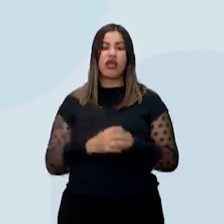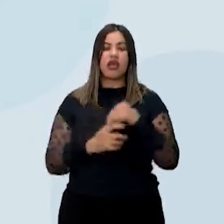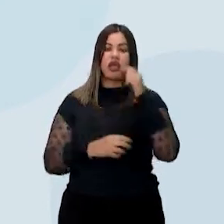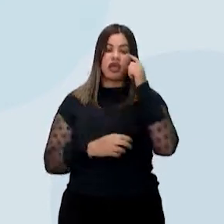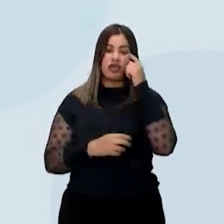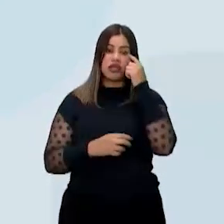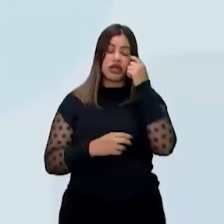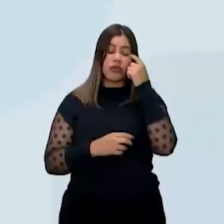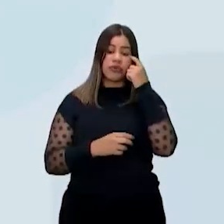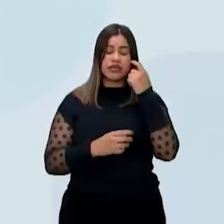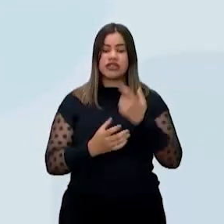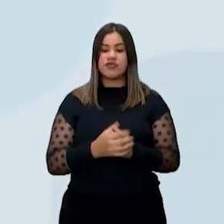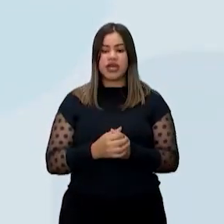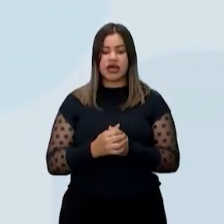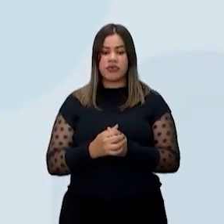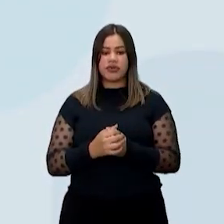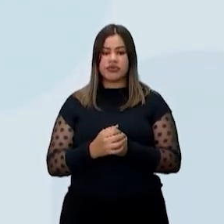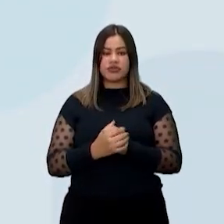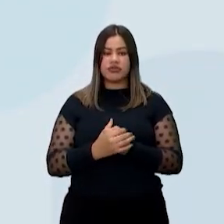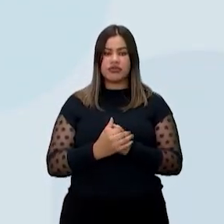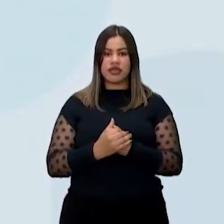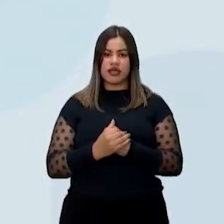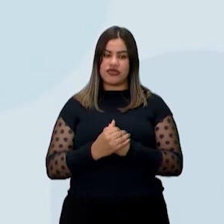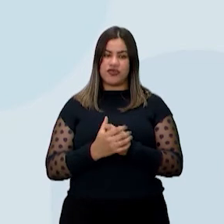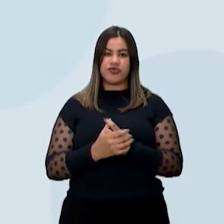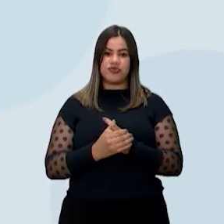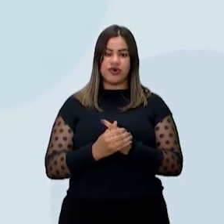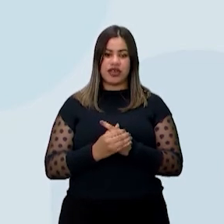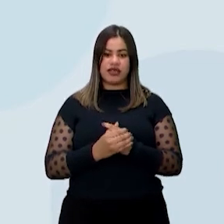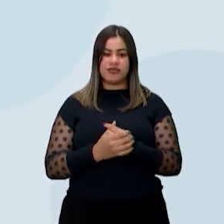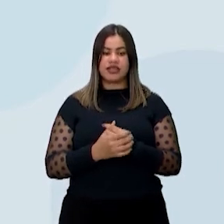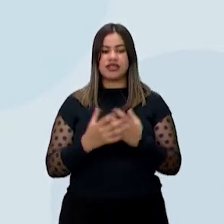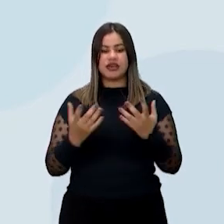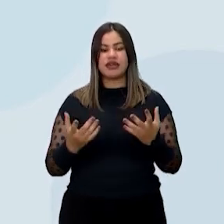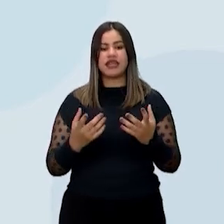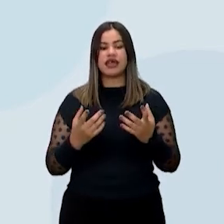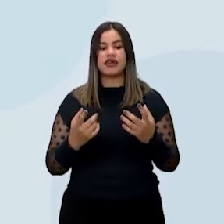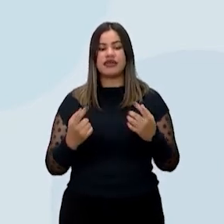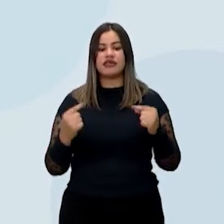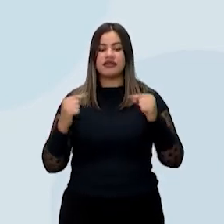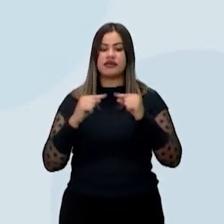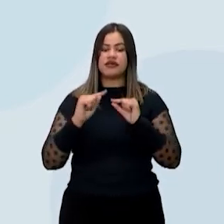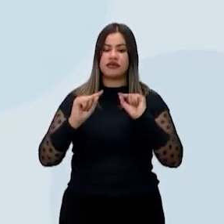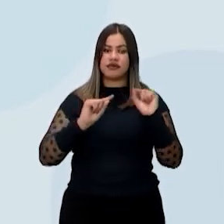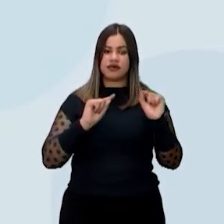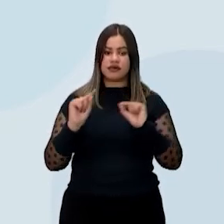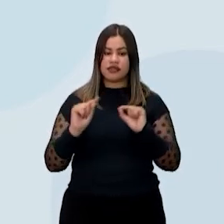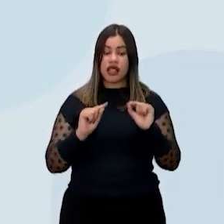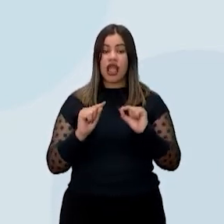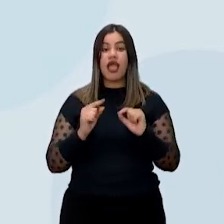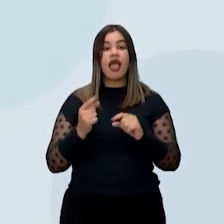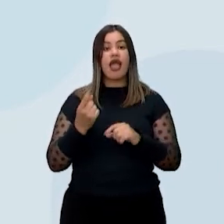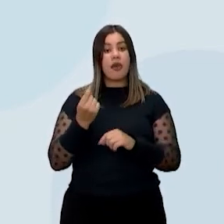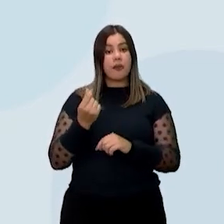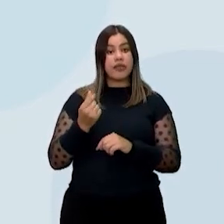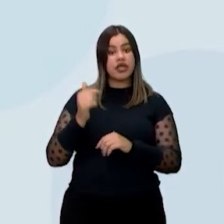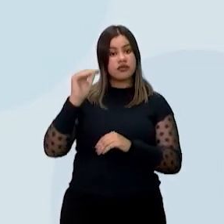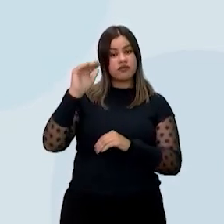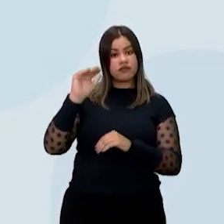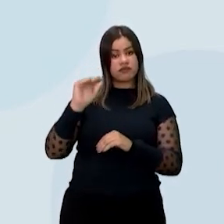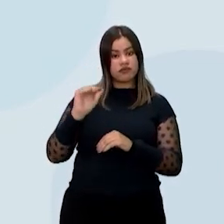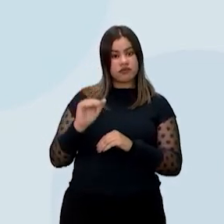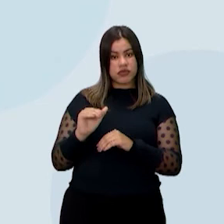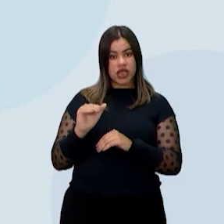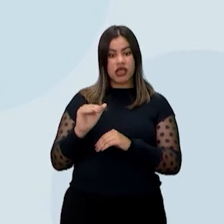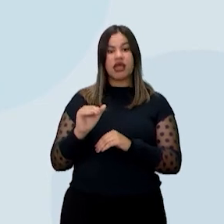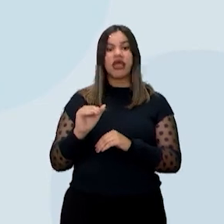aconteceu? Eu aumentei isso aqui 10 vezes mais, ó. Eu peguei o preço e multipliquei por 10. Então,